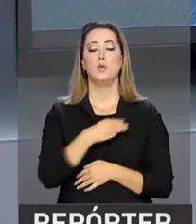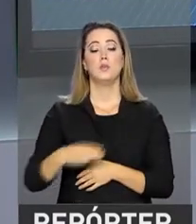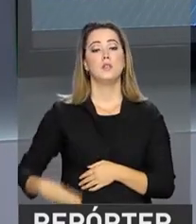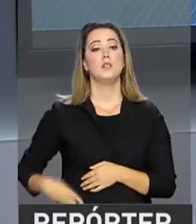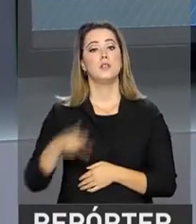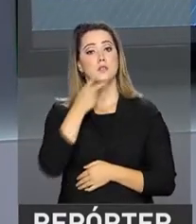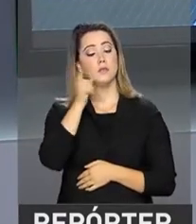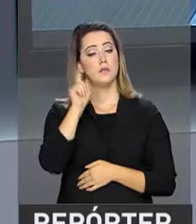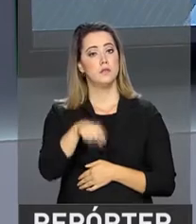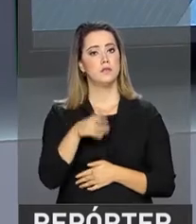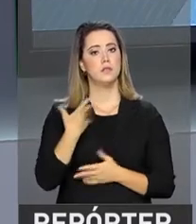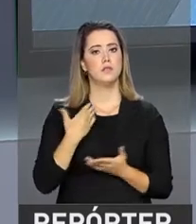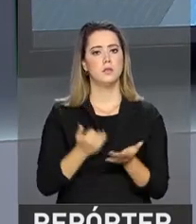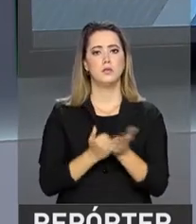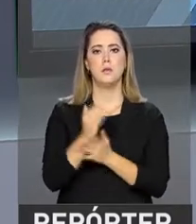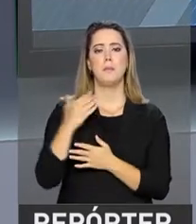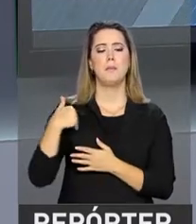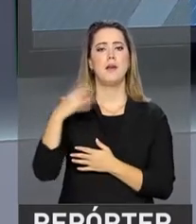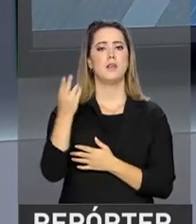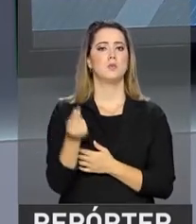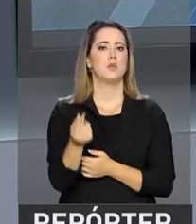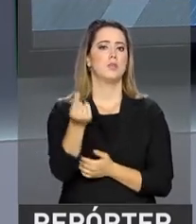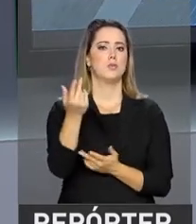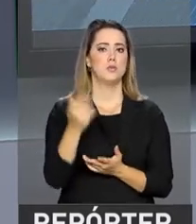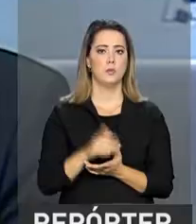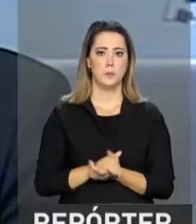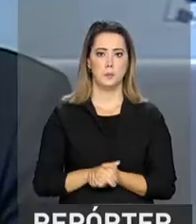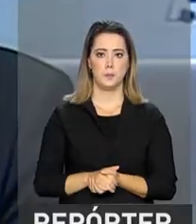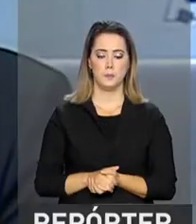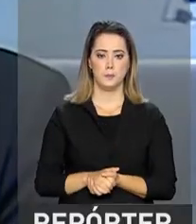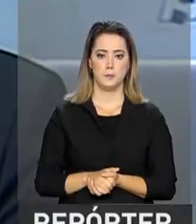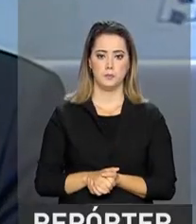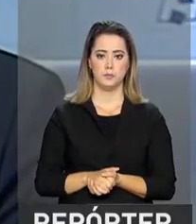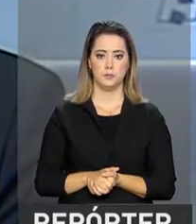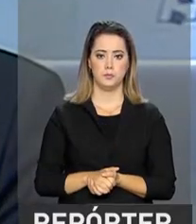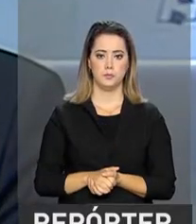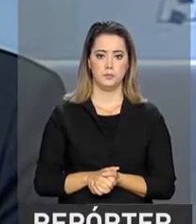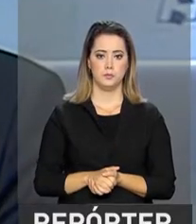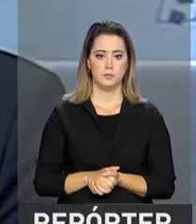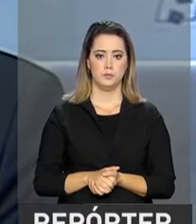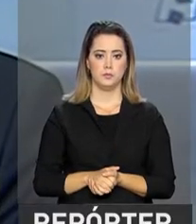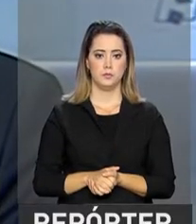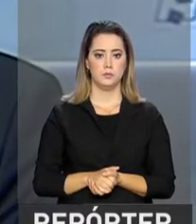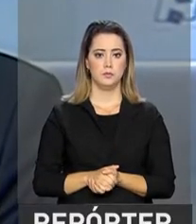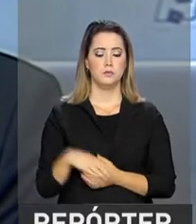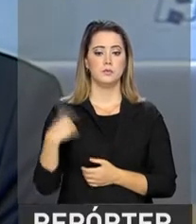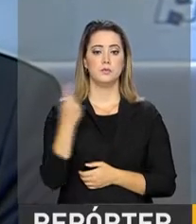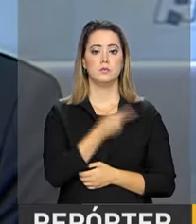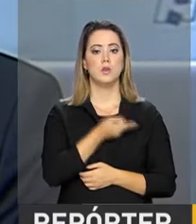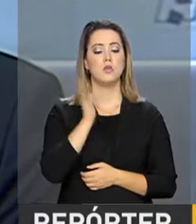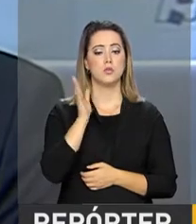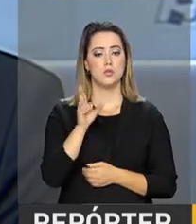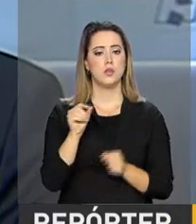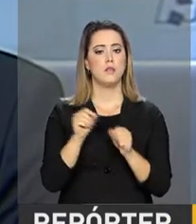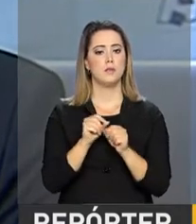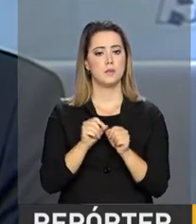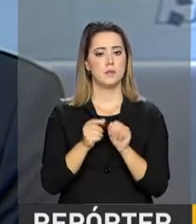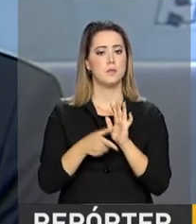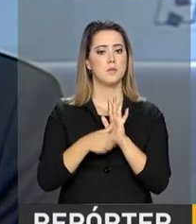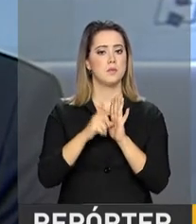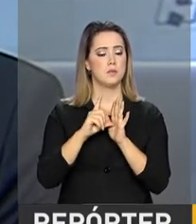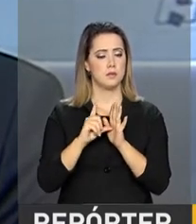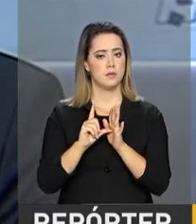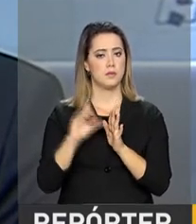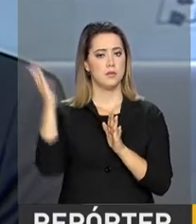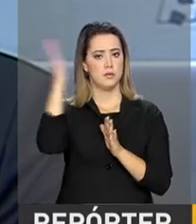vai além da questão fiscal nós já repetimos esse modelo no passado no